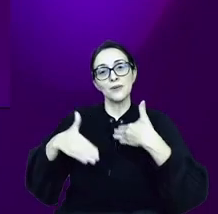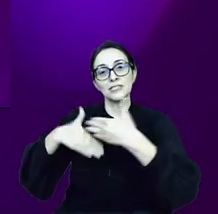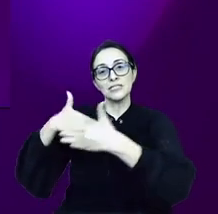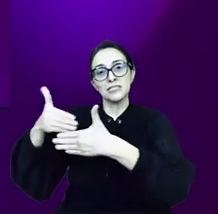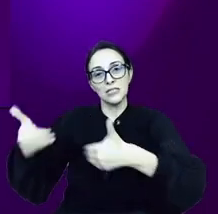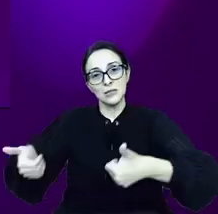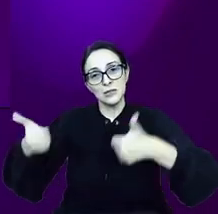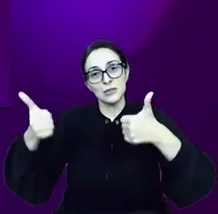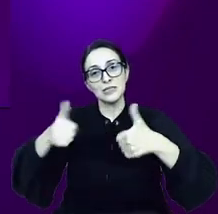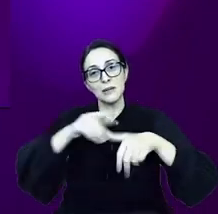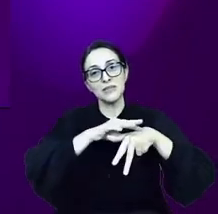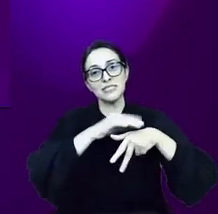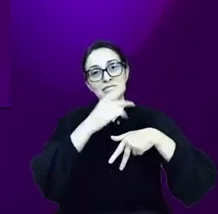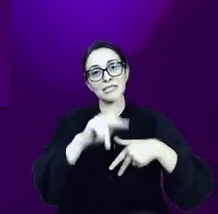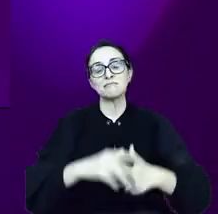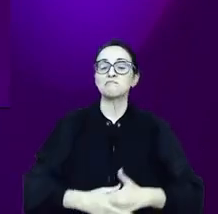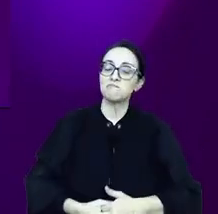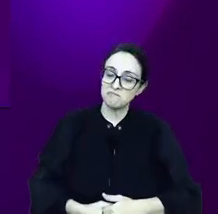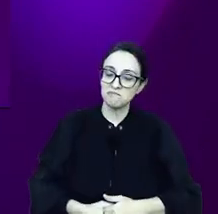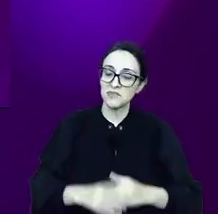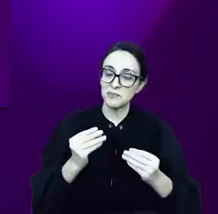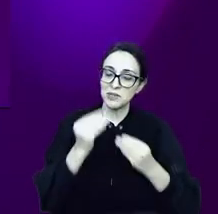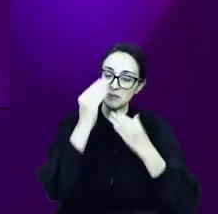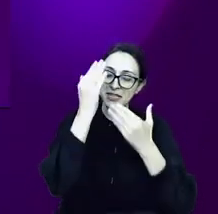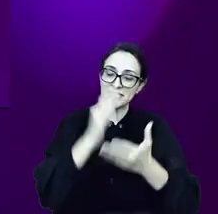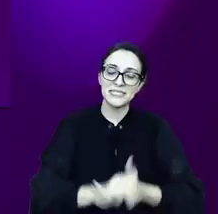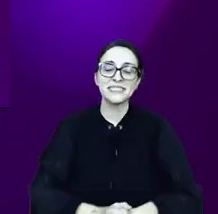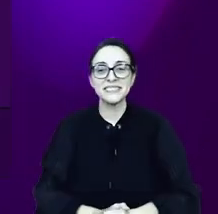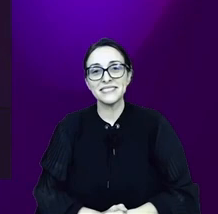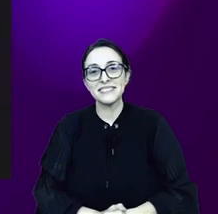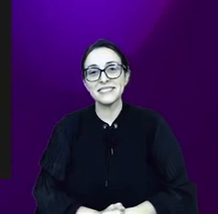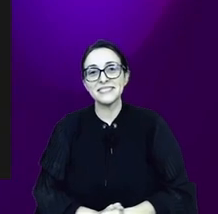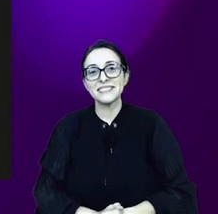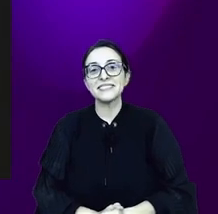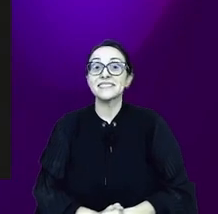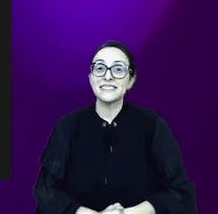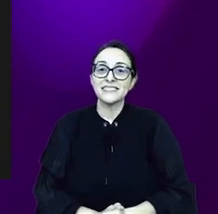nossos pacientes. Muito obrigado.